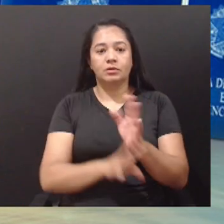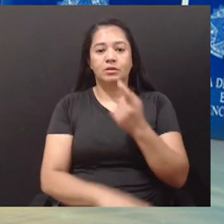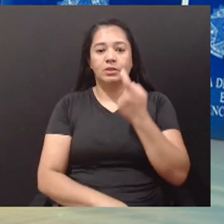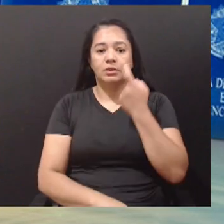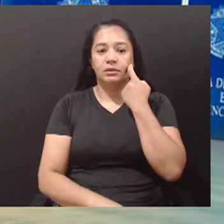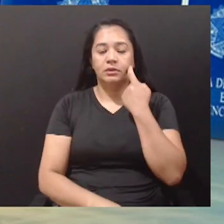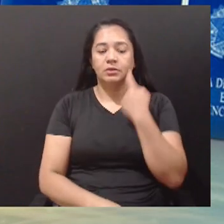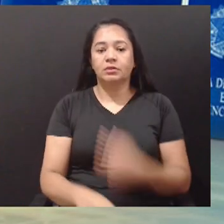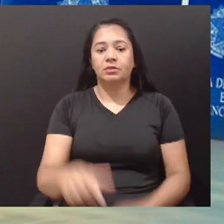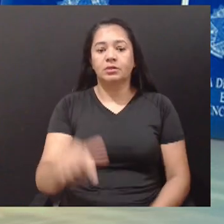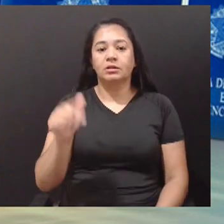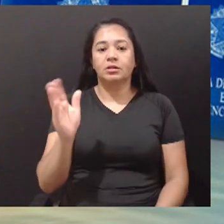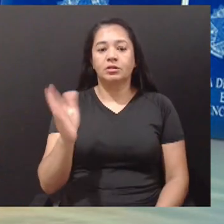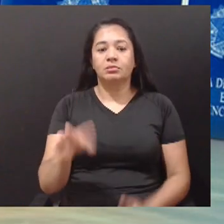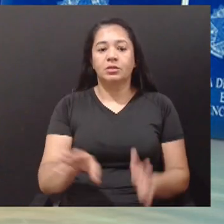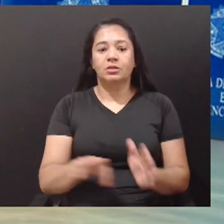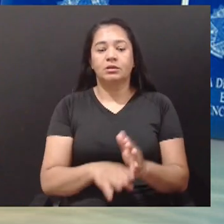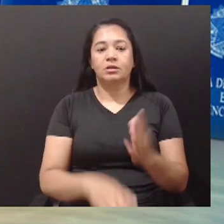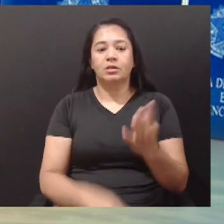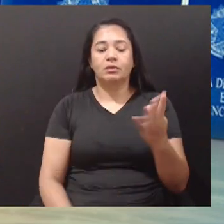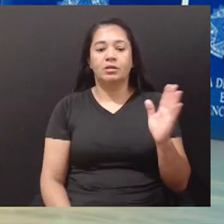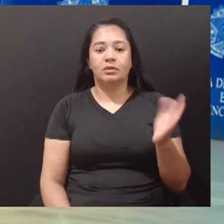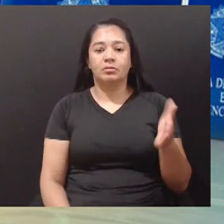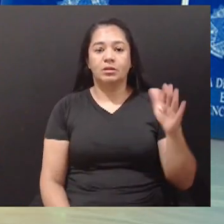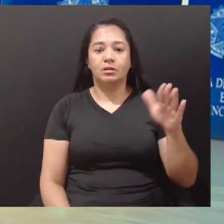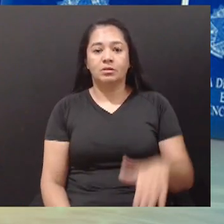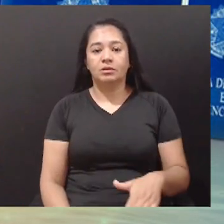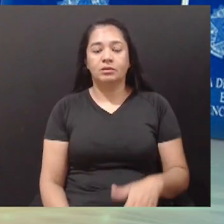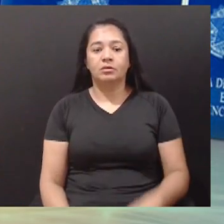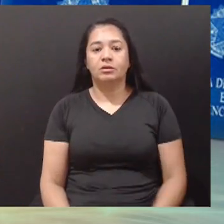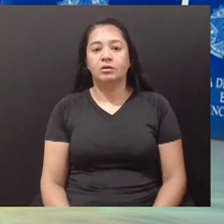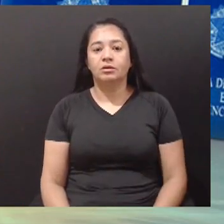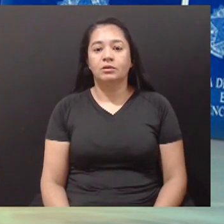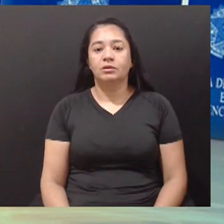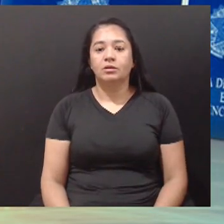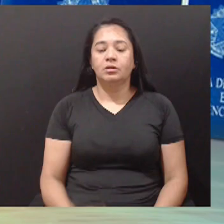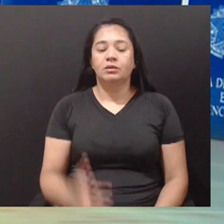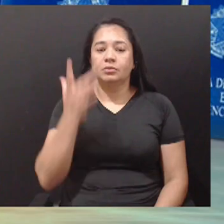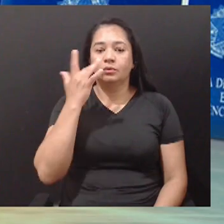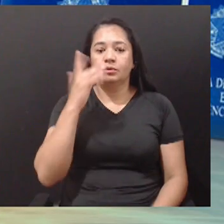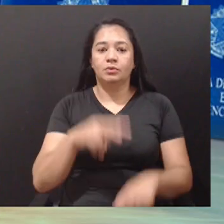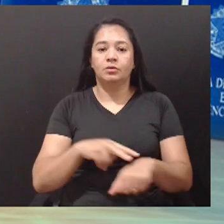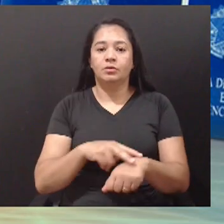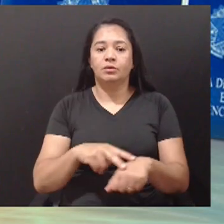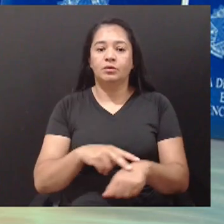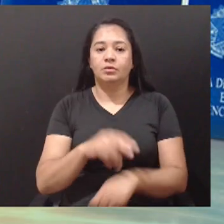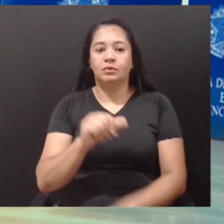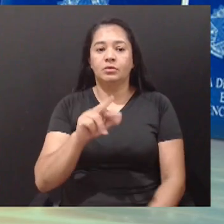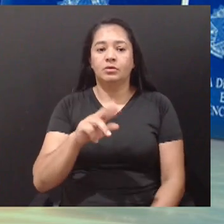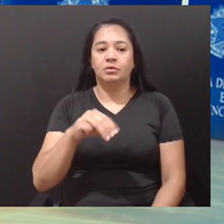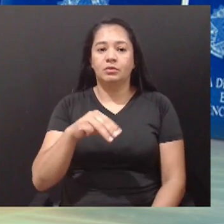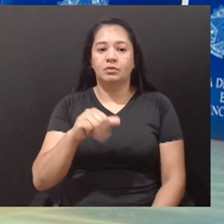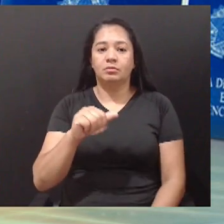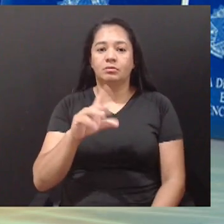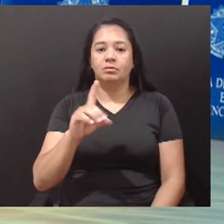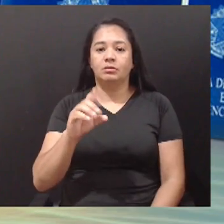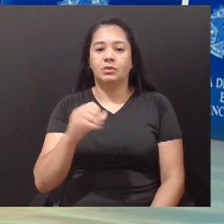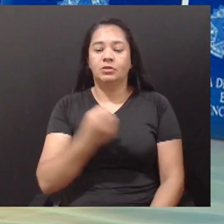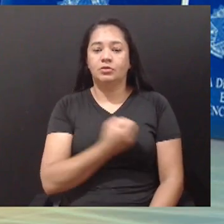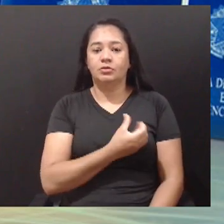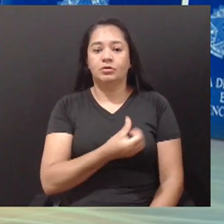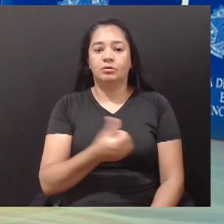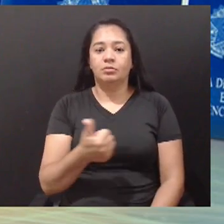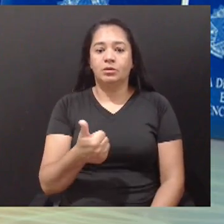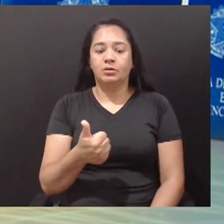das 7h30 da manhã às 4h30 da tarde. A unidade do Ouro Verde, na rua Armando Frederico Renganeschi, número